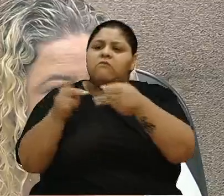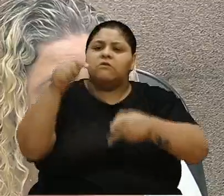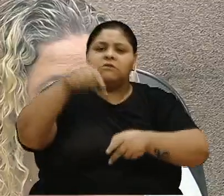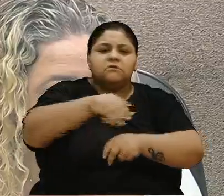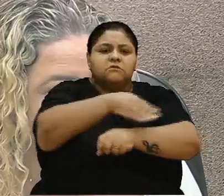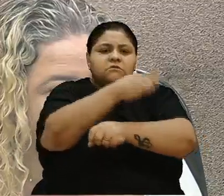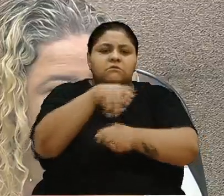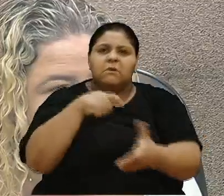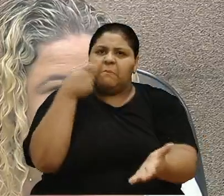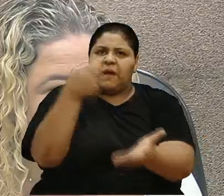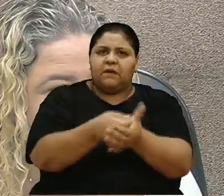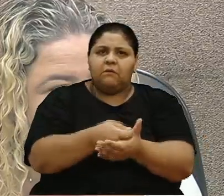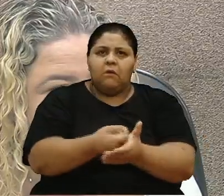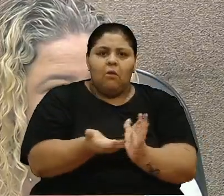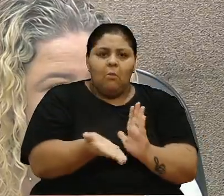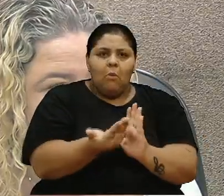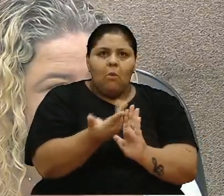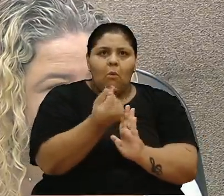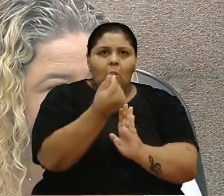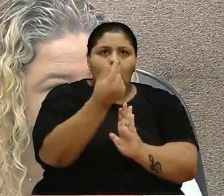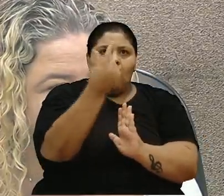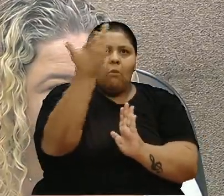Gaúcha pagando tudo isso de pedágio?